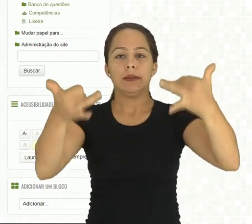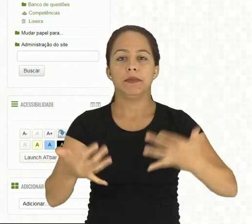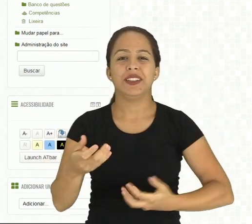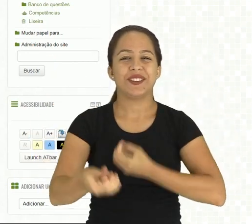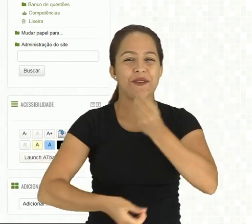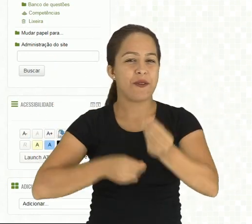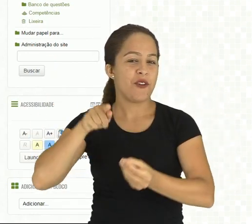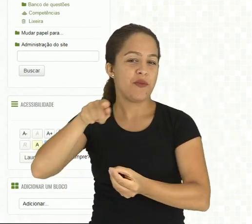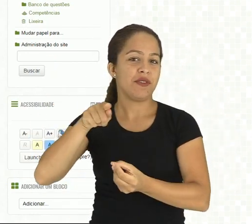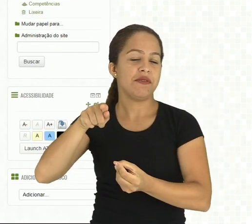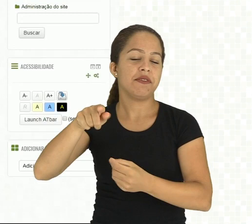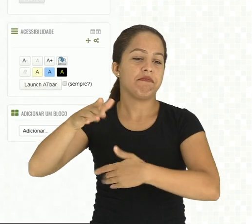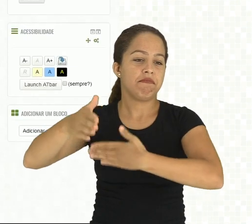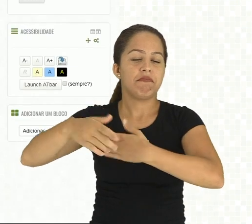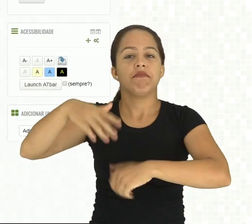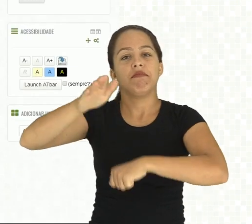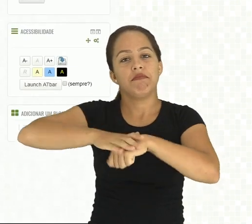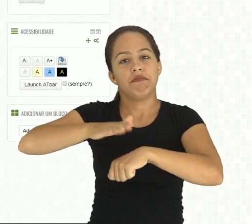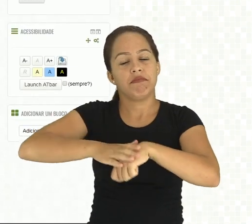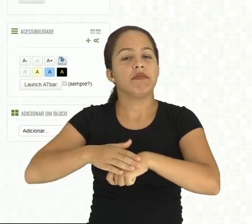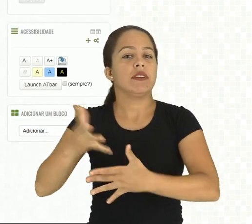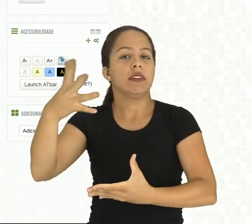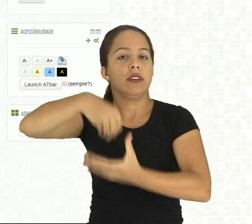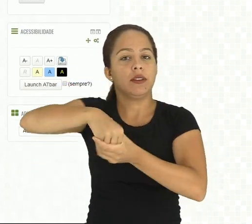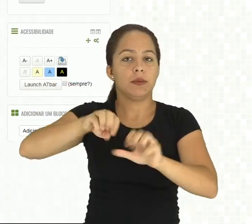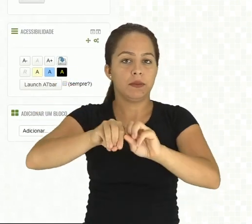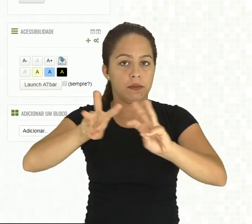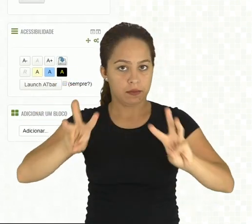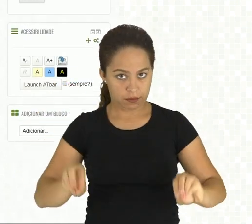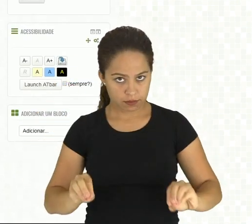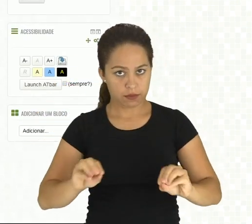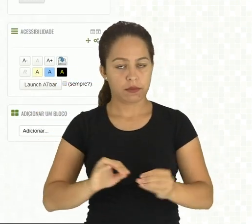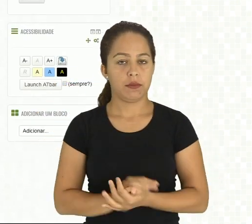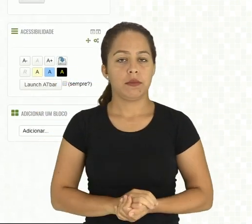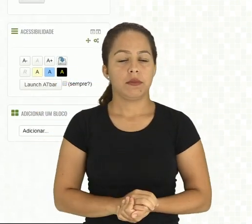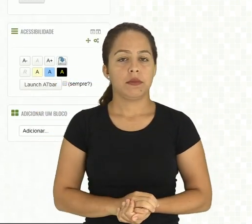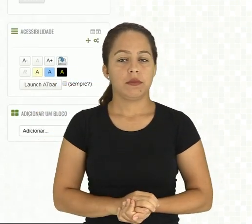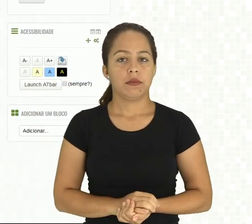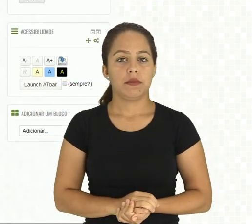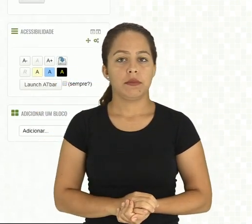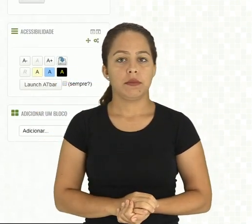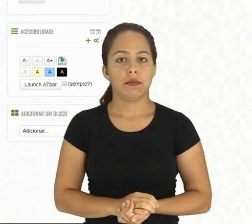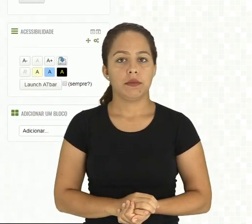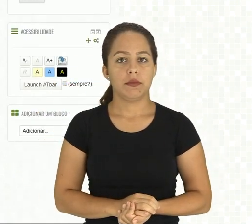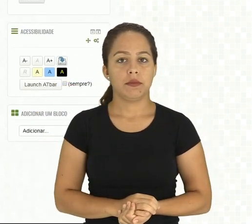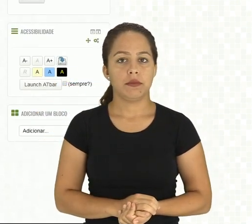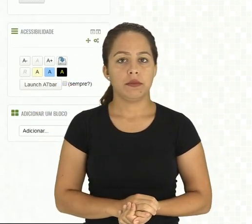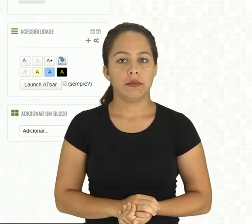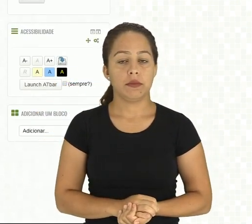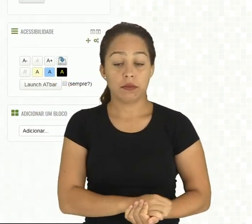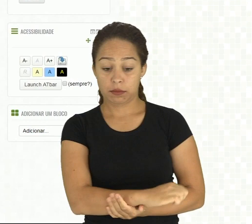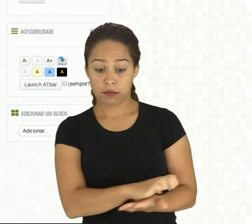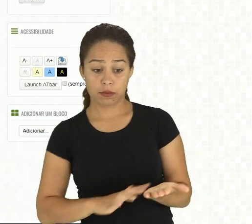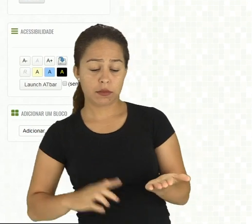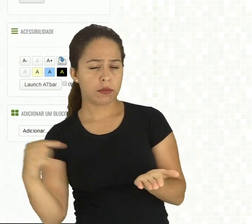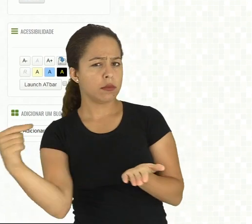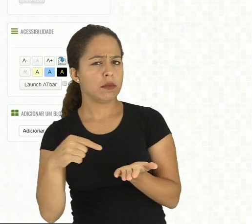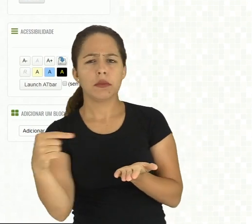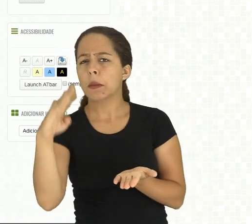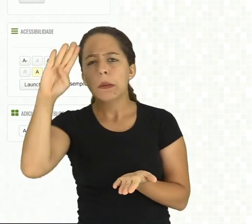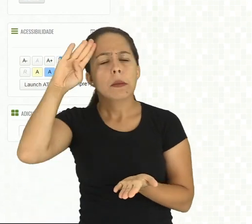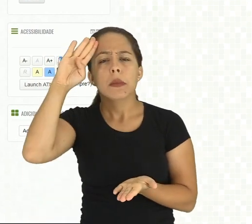certo a parte principal aqui da tarefa é é a maneira como vai ser